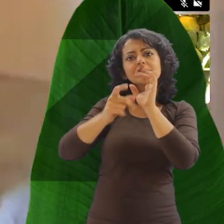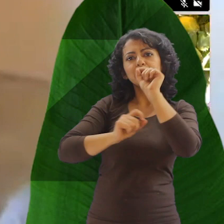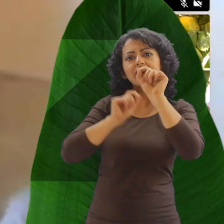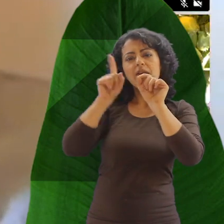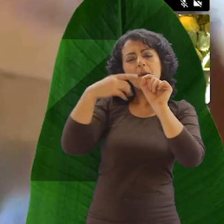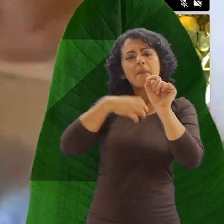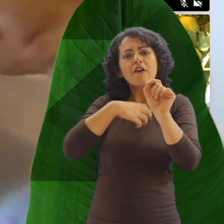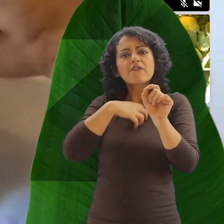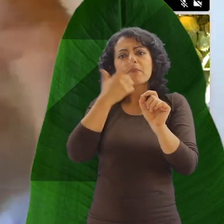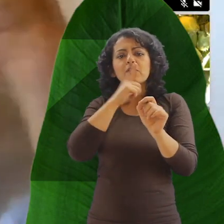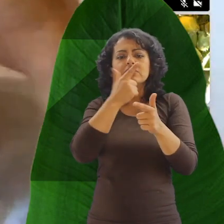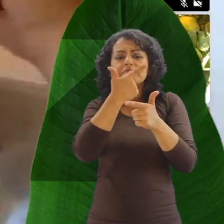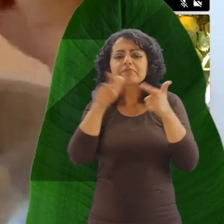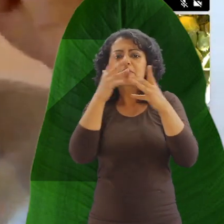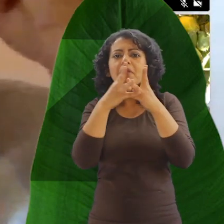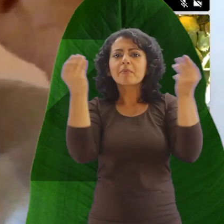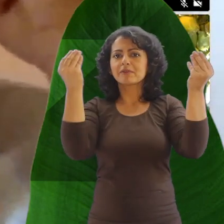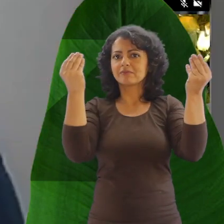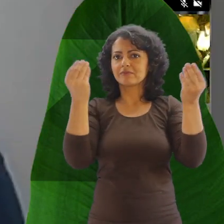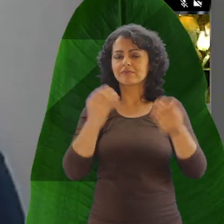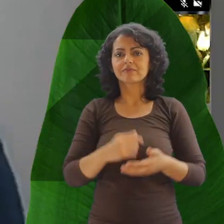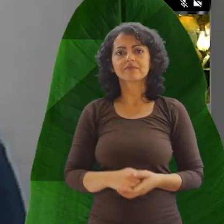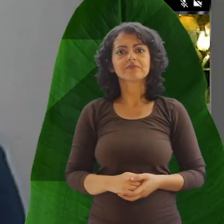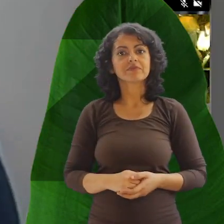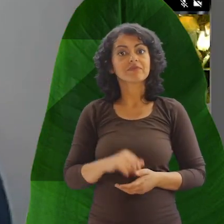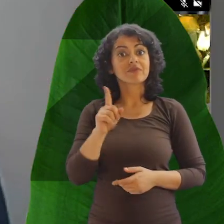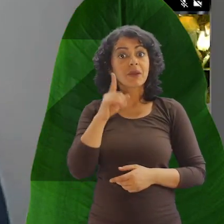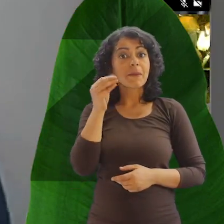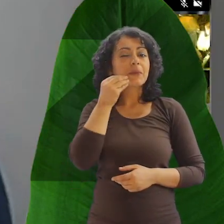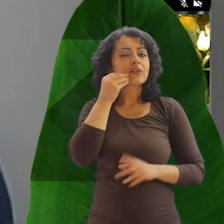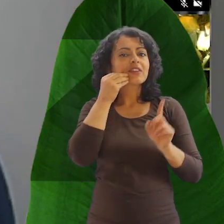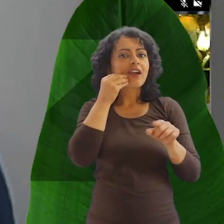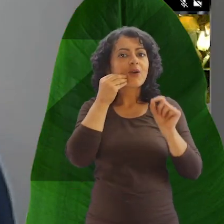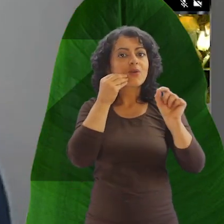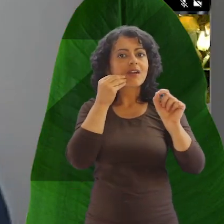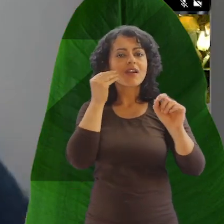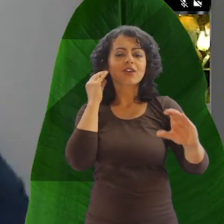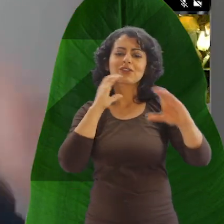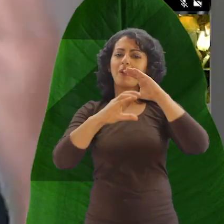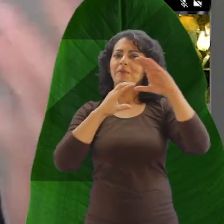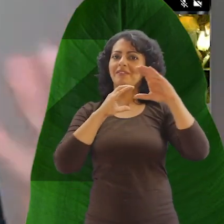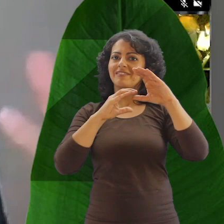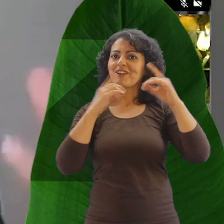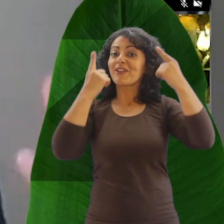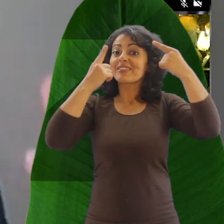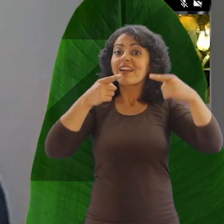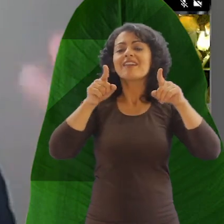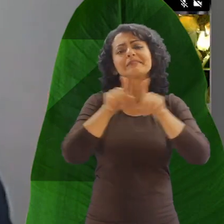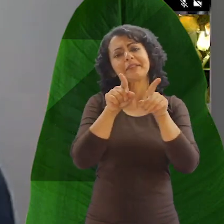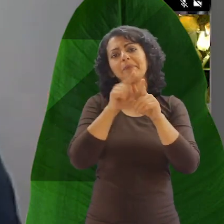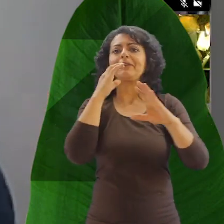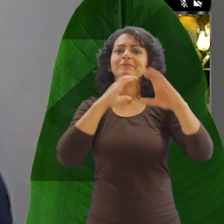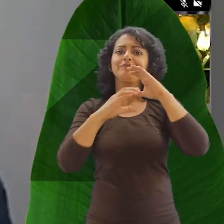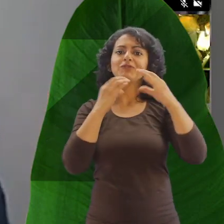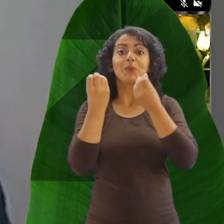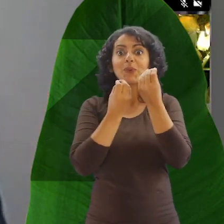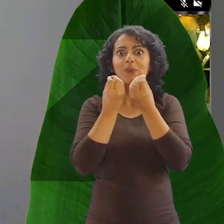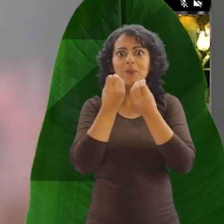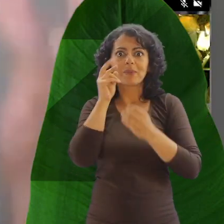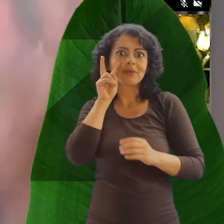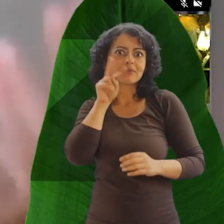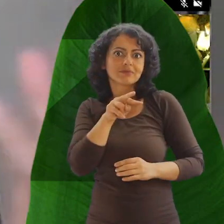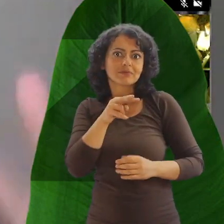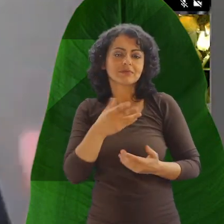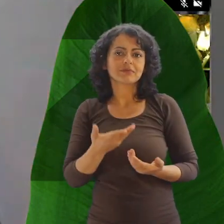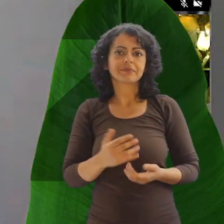uma forma de resolução de problemas. A grande oportunidade é a comunicação e o grande desafio é a comunicação, né?